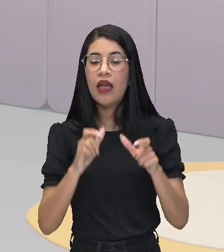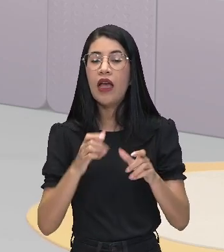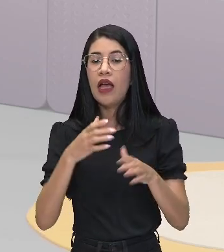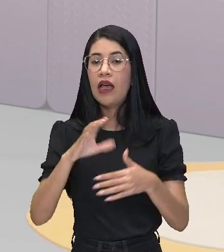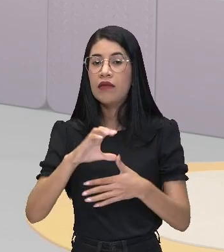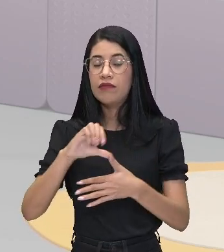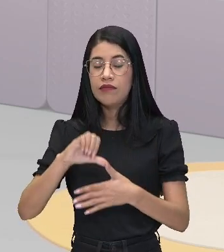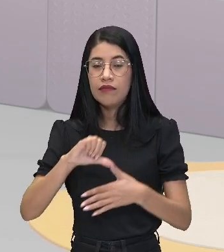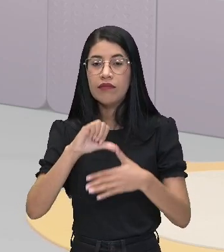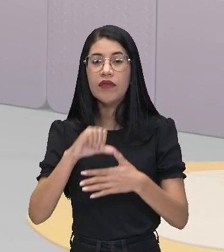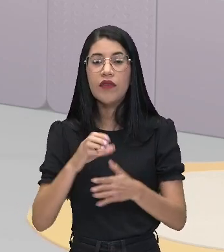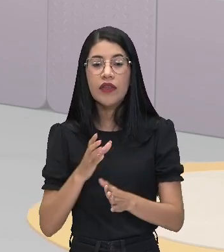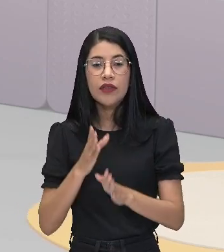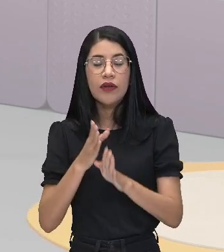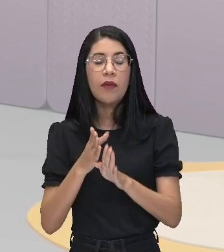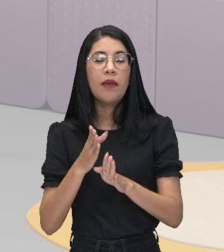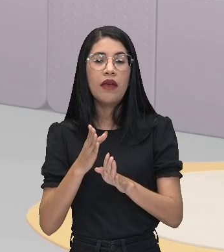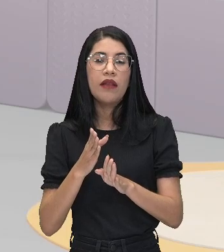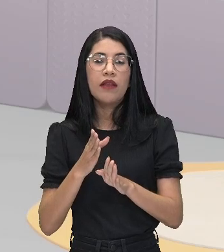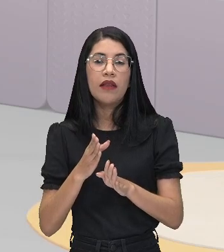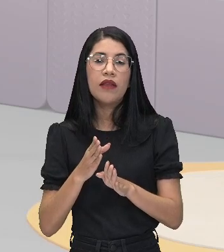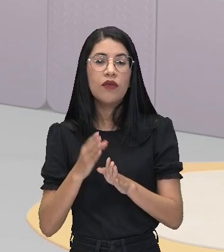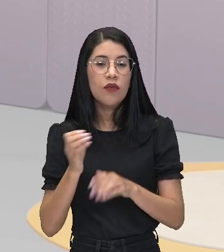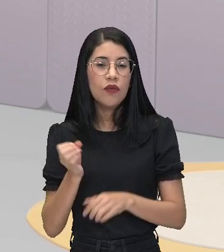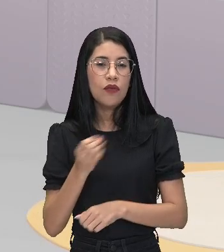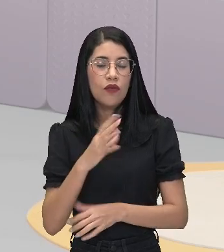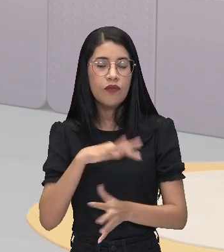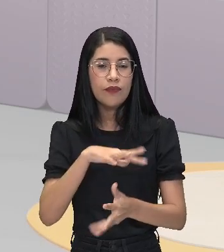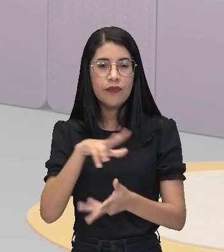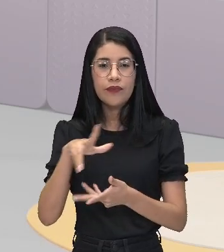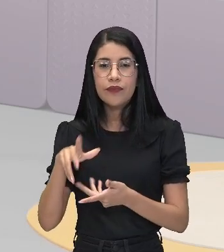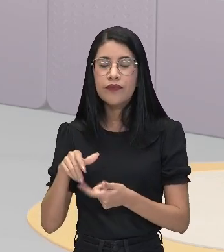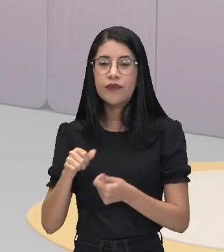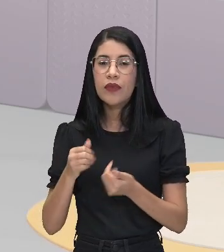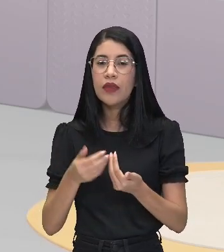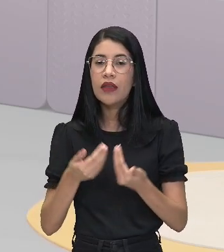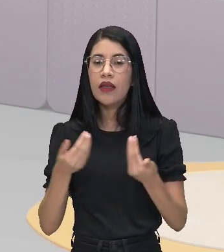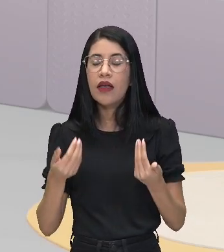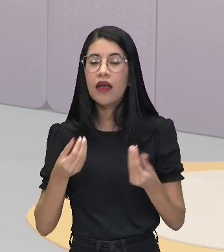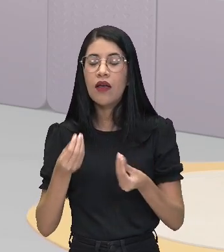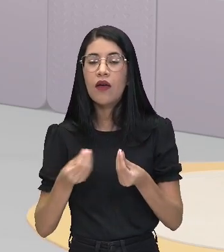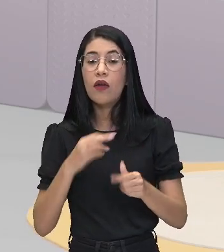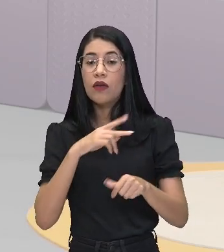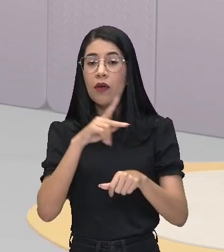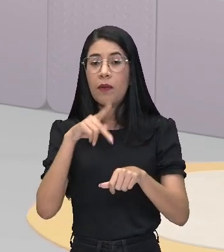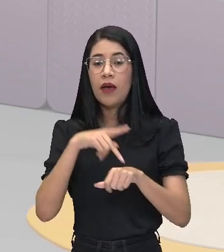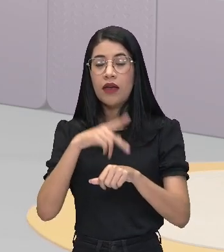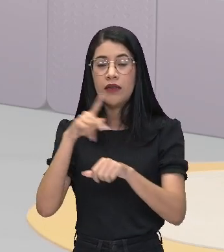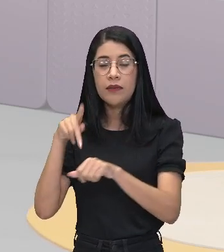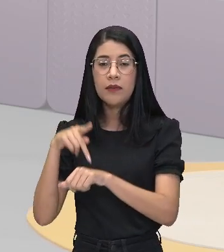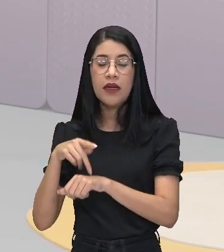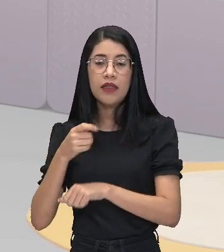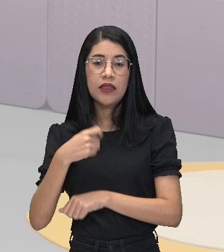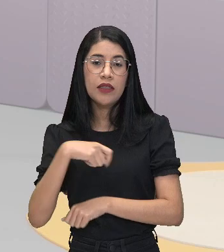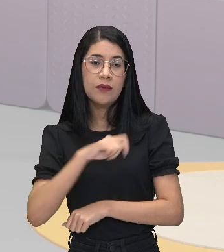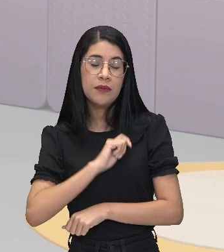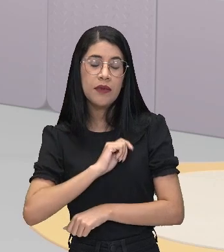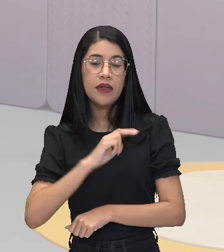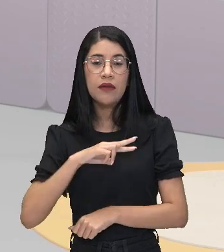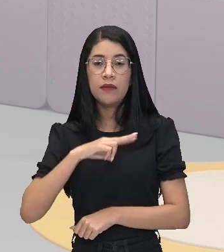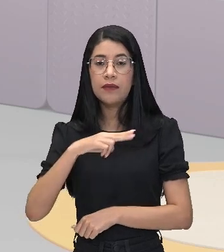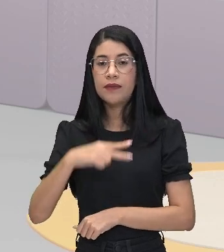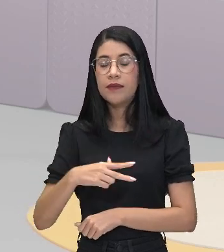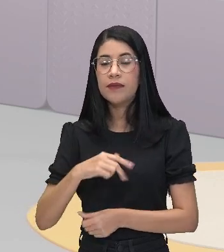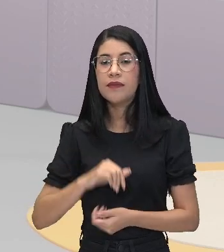recém-descobertas, entre aspas, do chamado Novo Mundo, entre as duas superpotências da época, Portugal e Espanha.